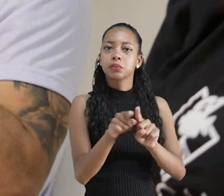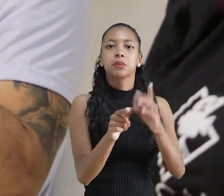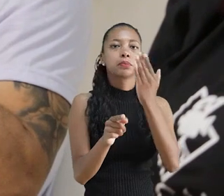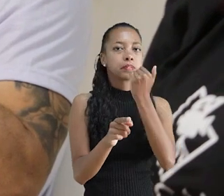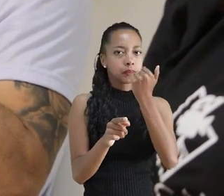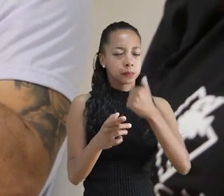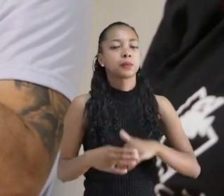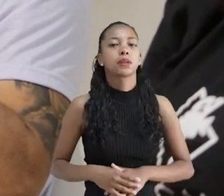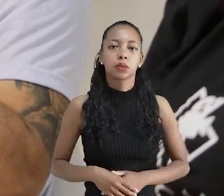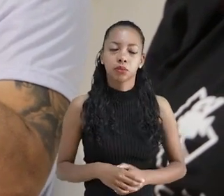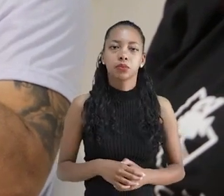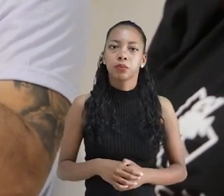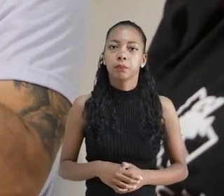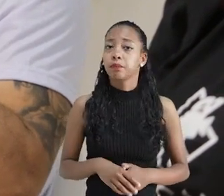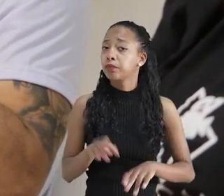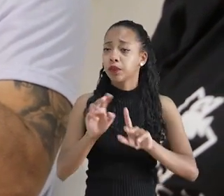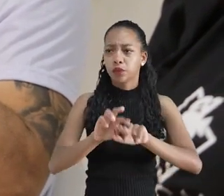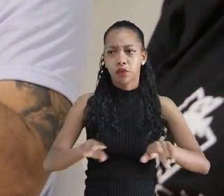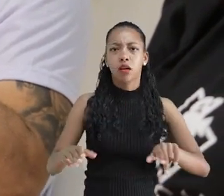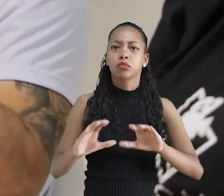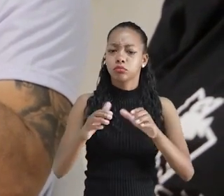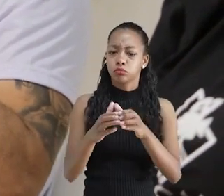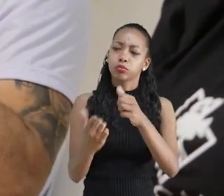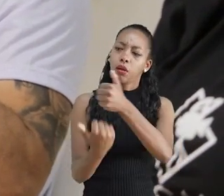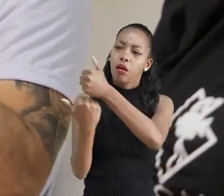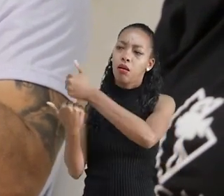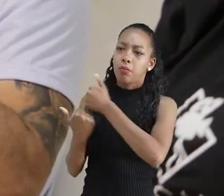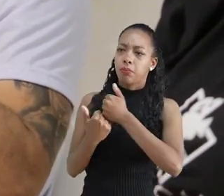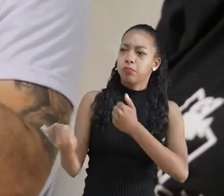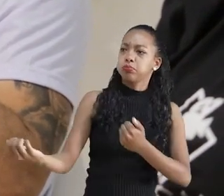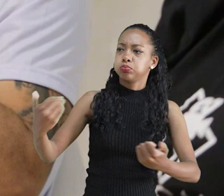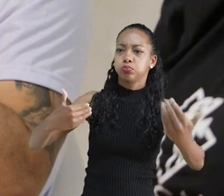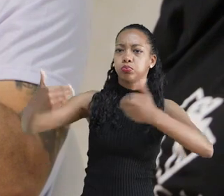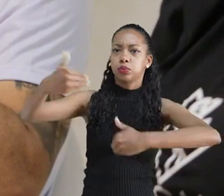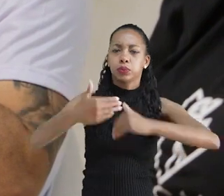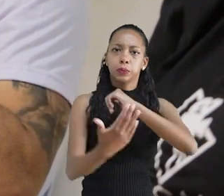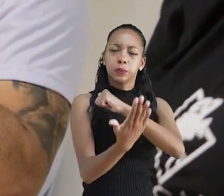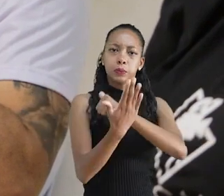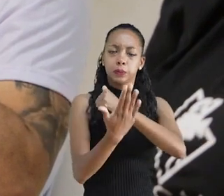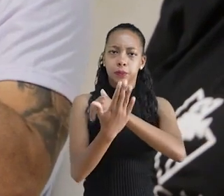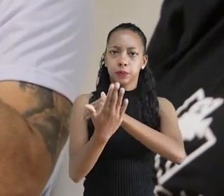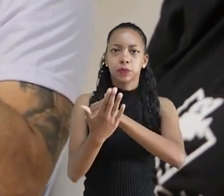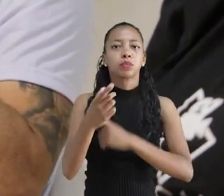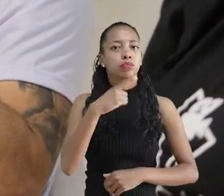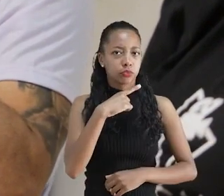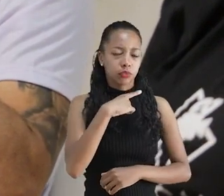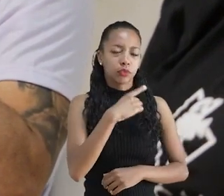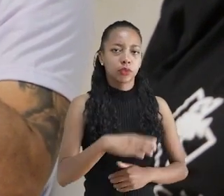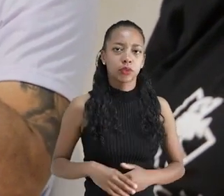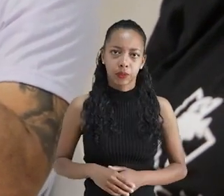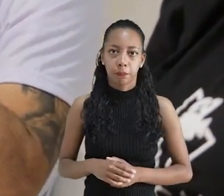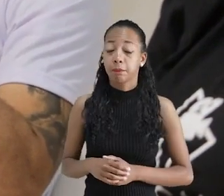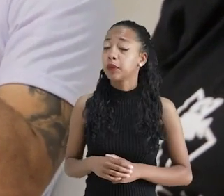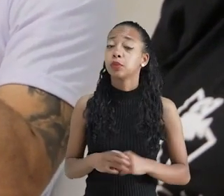também contando com apoio né de vários parceiros MST inclusive foi muito parceiro doou muita coisa e